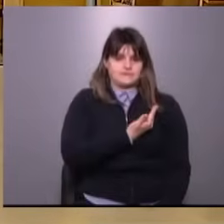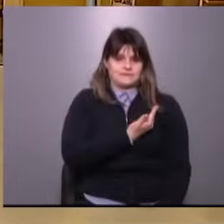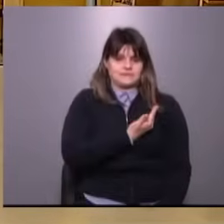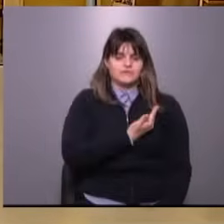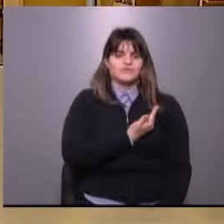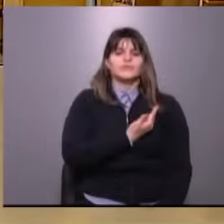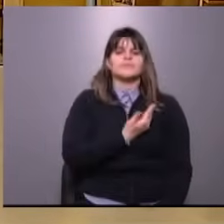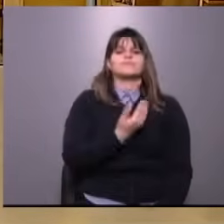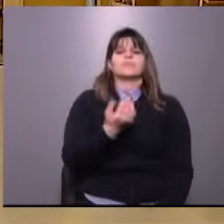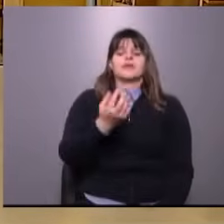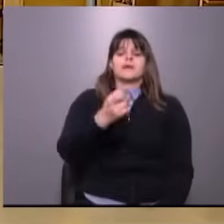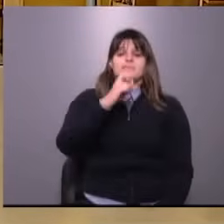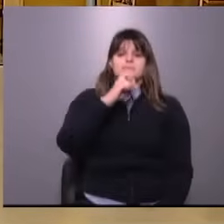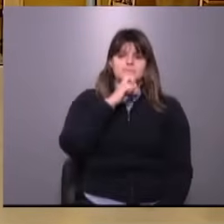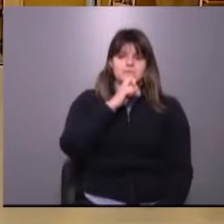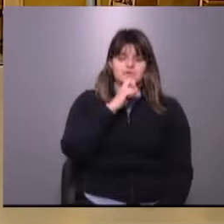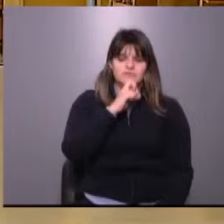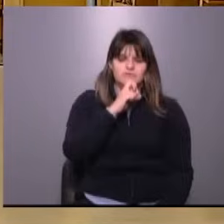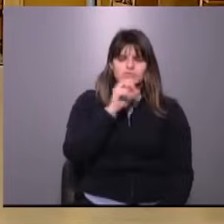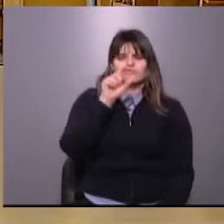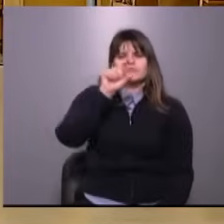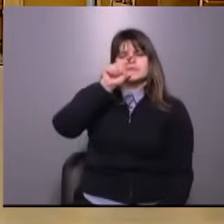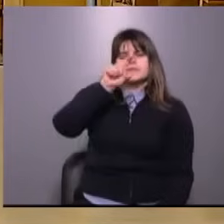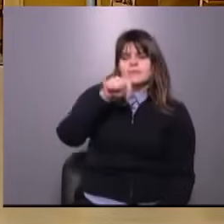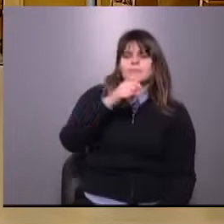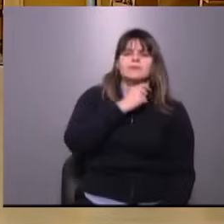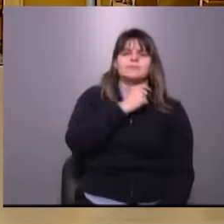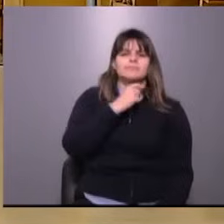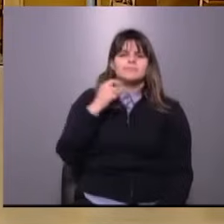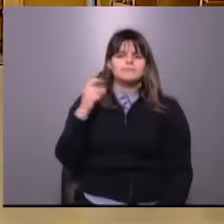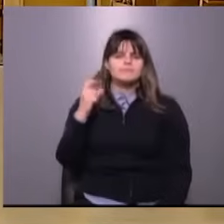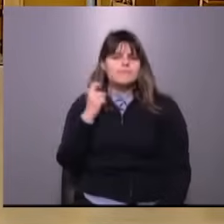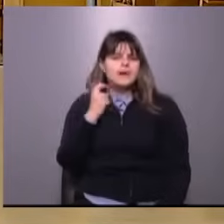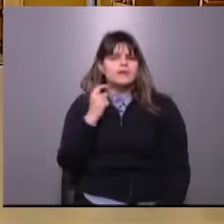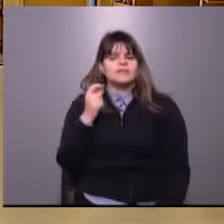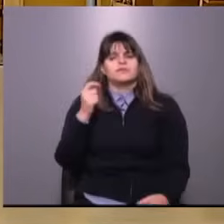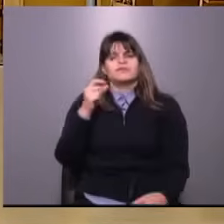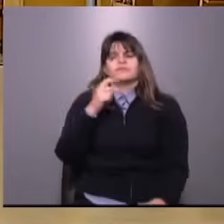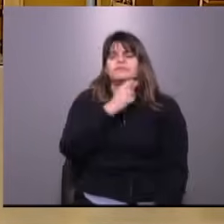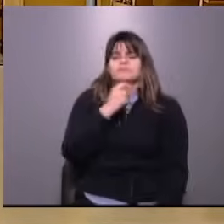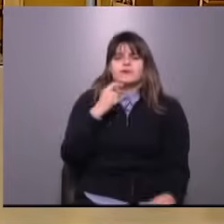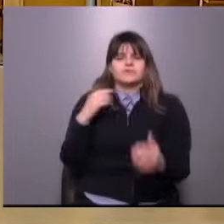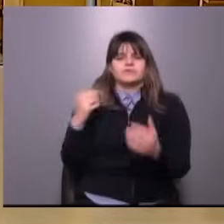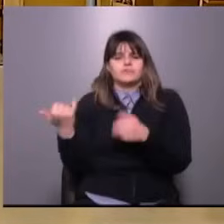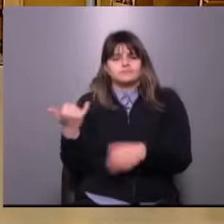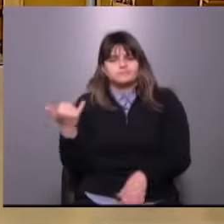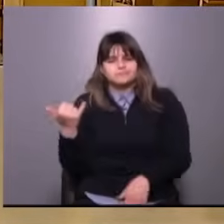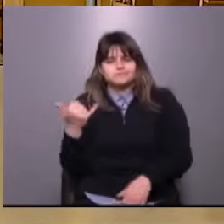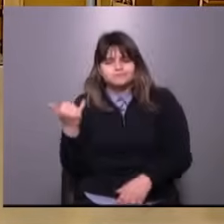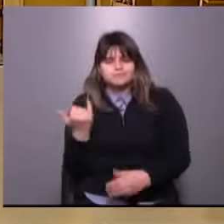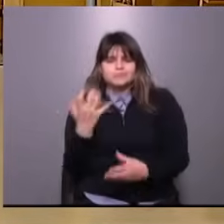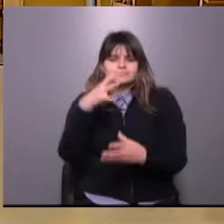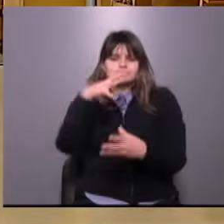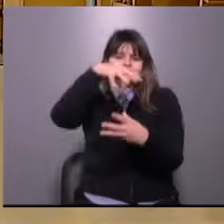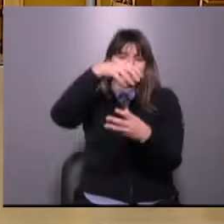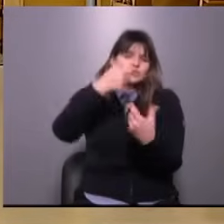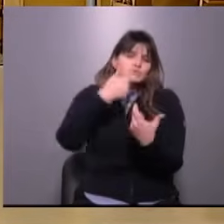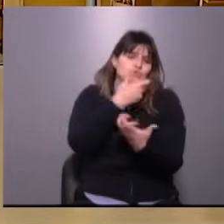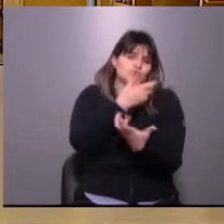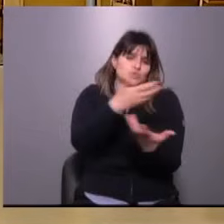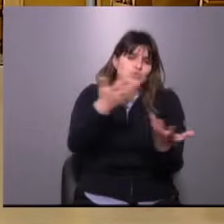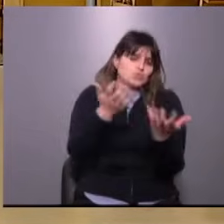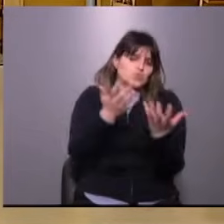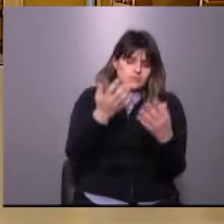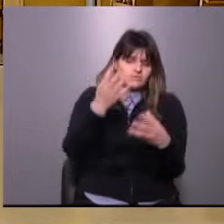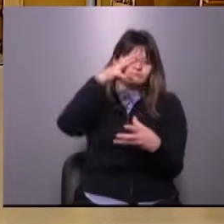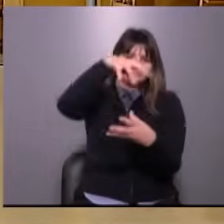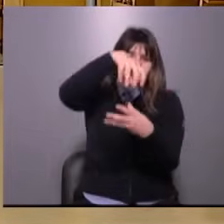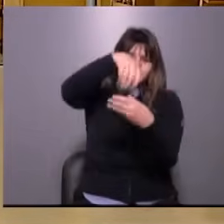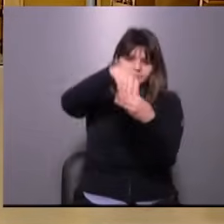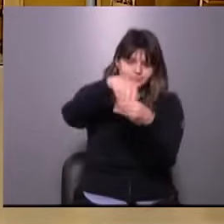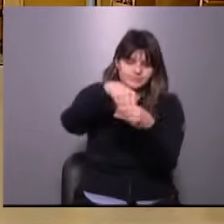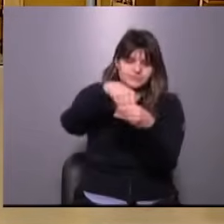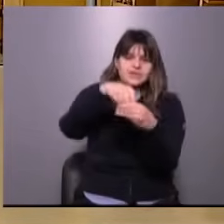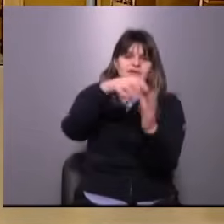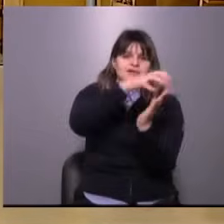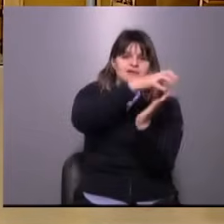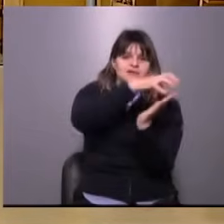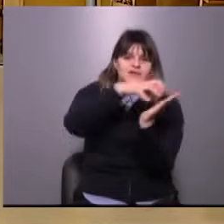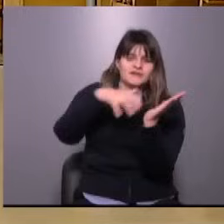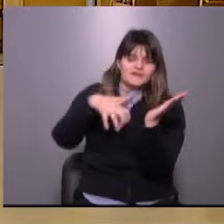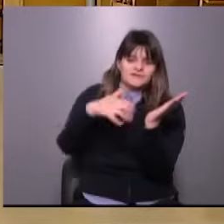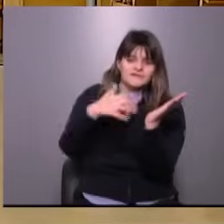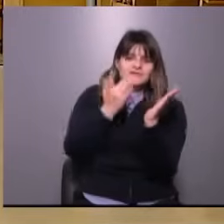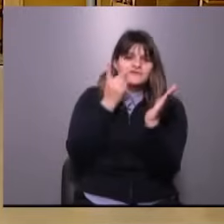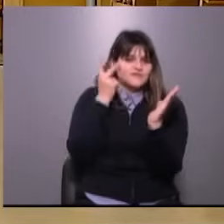Que o Papa Francisco, os bispos, presbíteros e diáconos e todos aqueles que